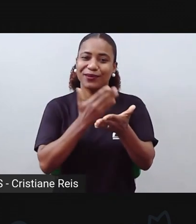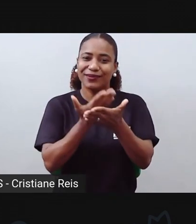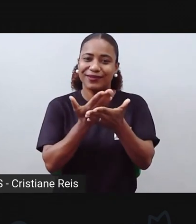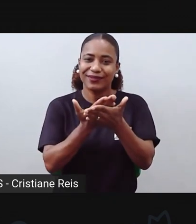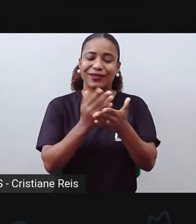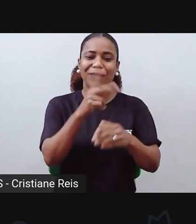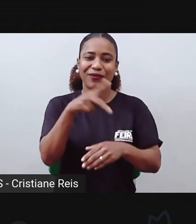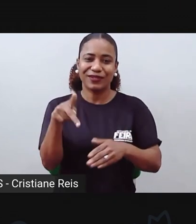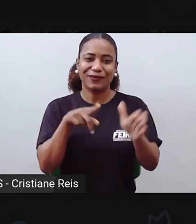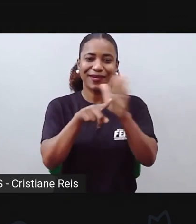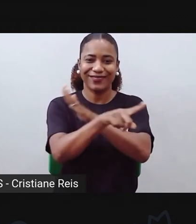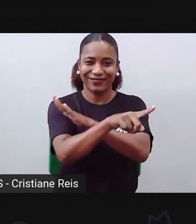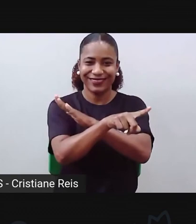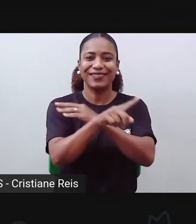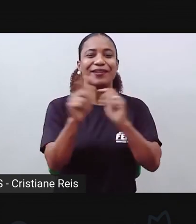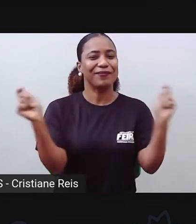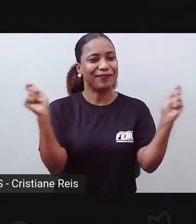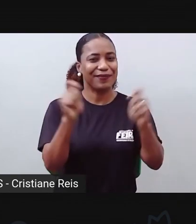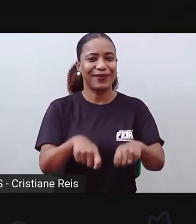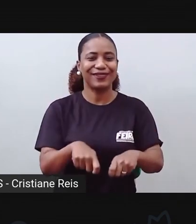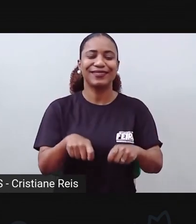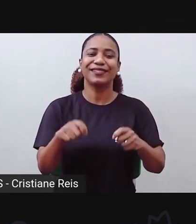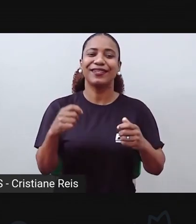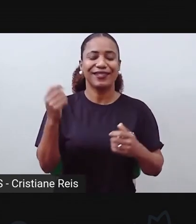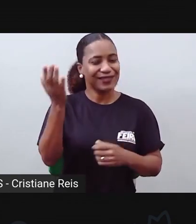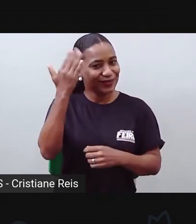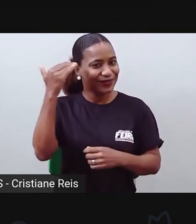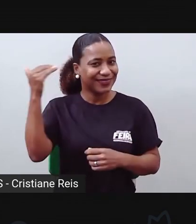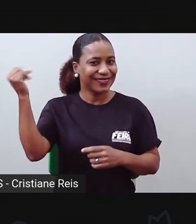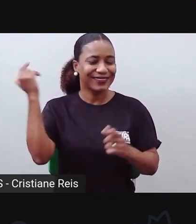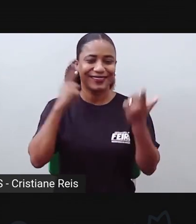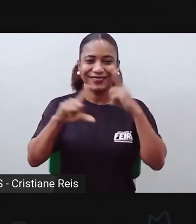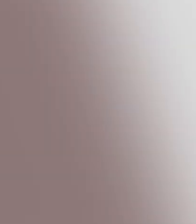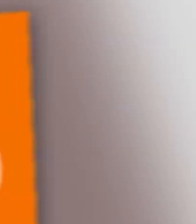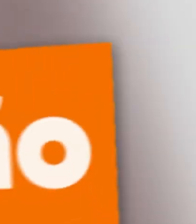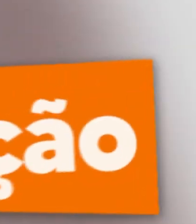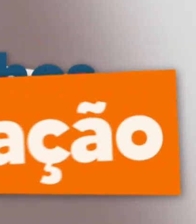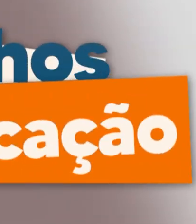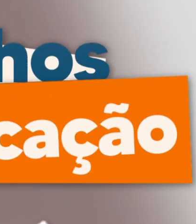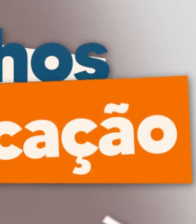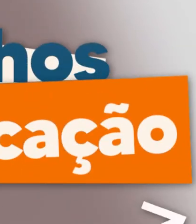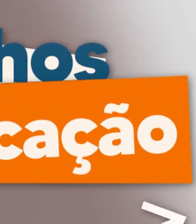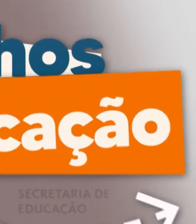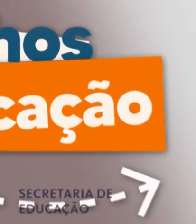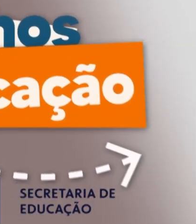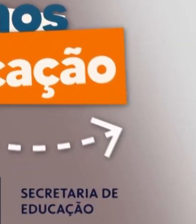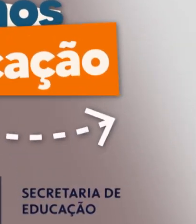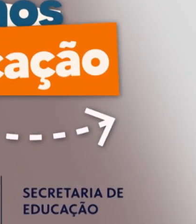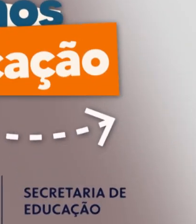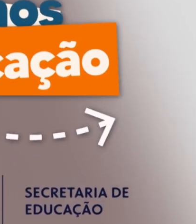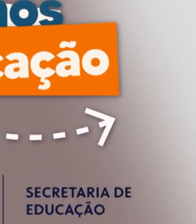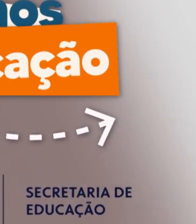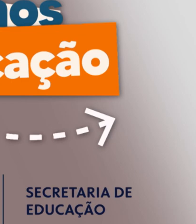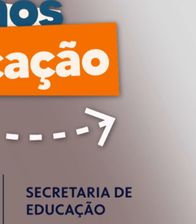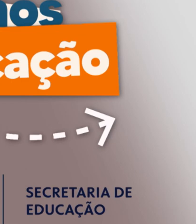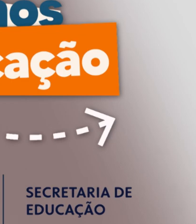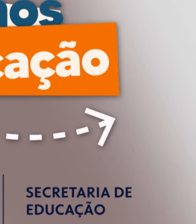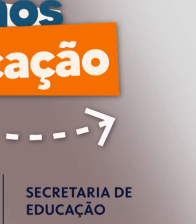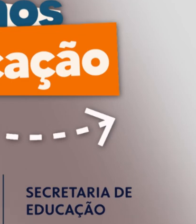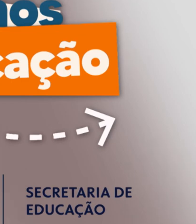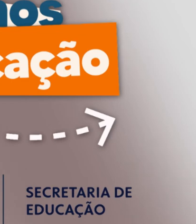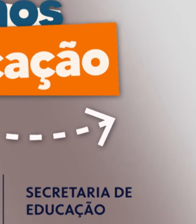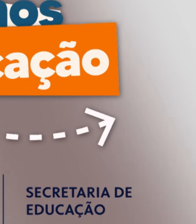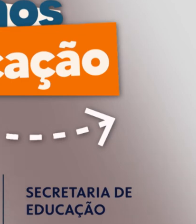professores de vocês. sucesso nessa nova jornada e um beijo da PROM. Tchau. Tchau. Tchau.